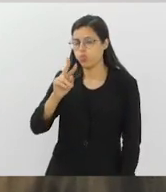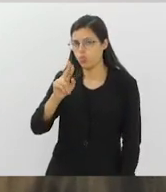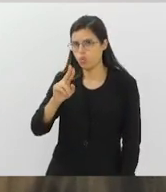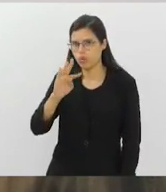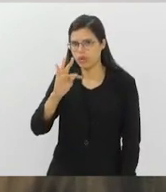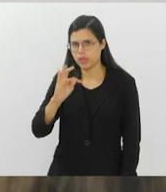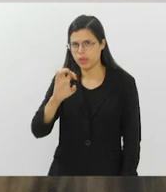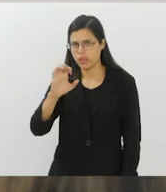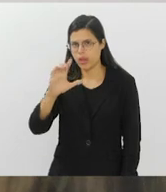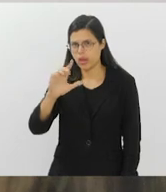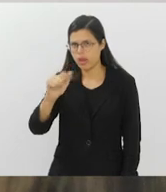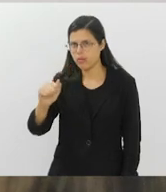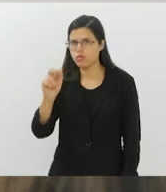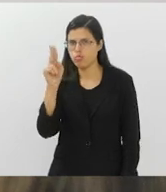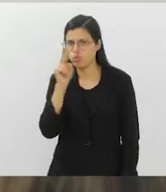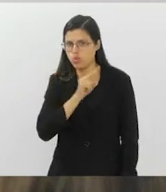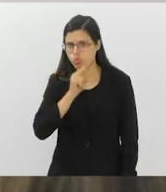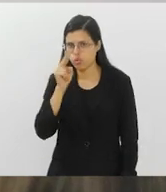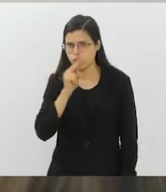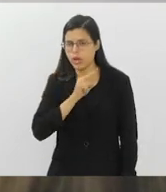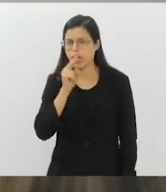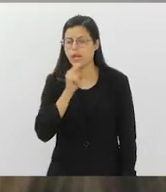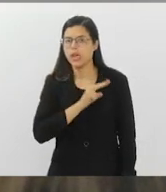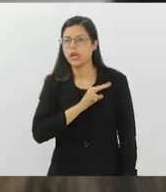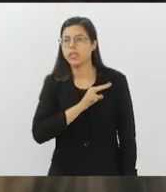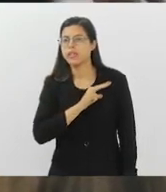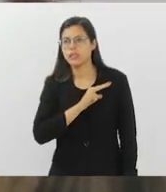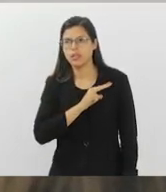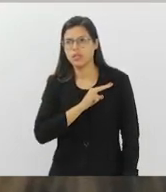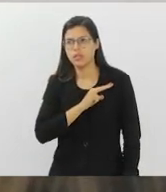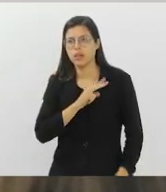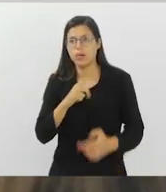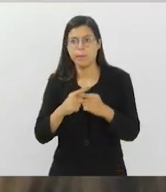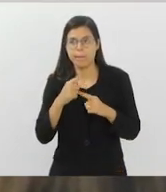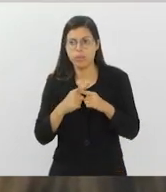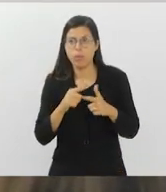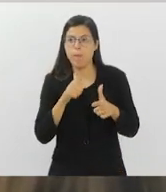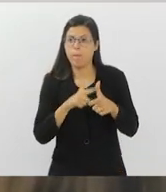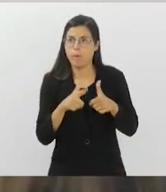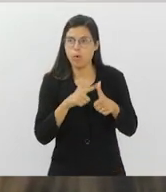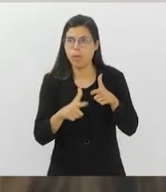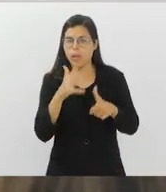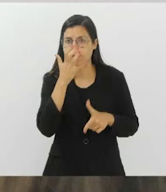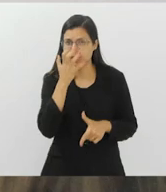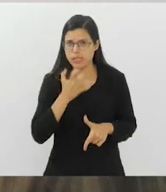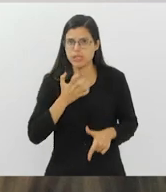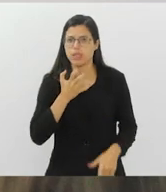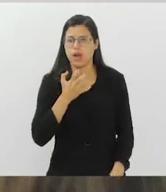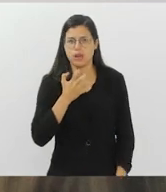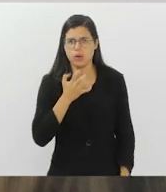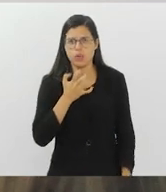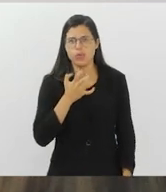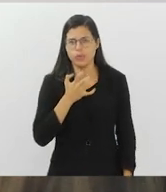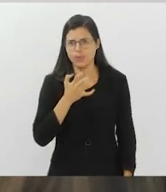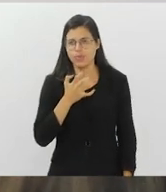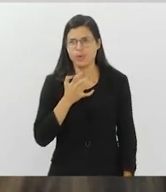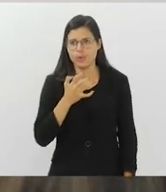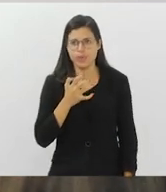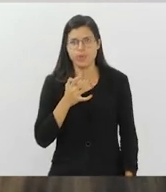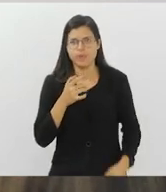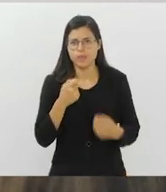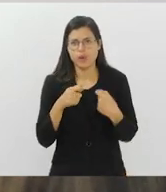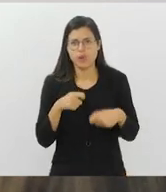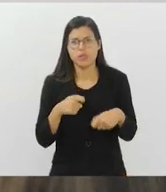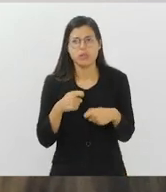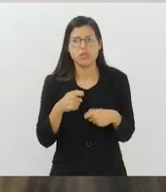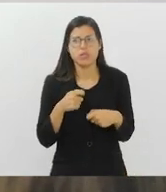Porque esse, para mim, é um problema muito sério. Porque, além de ter que buscar